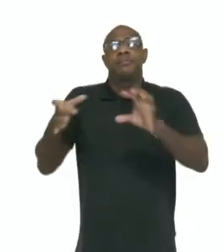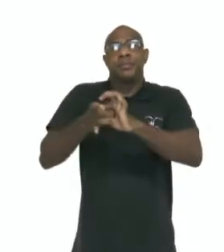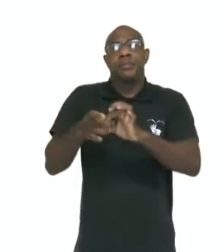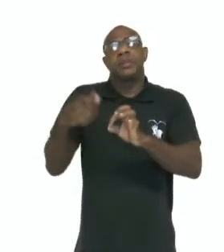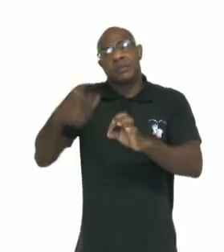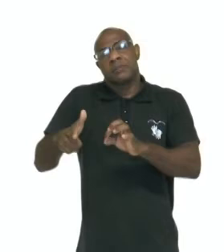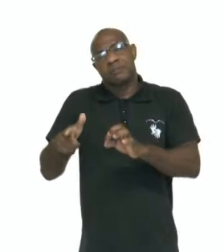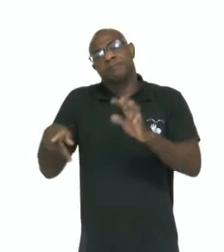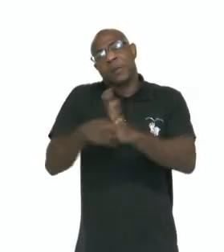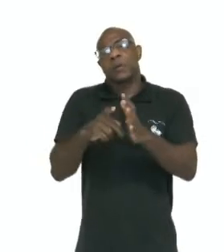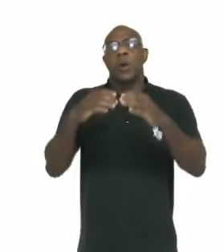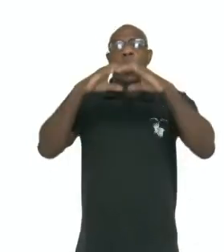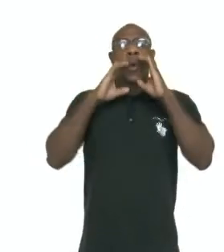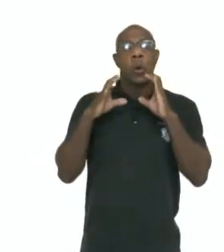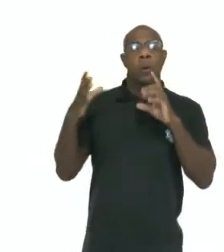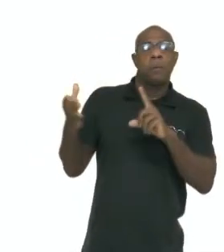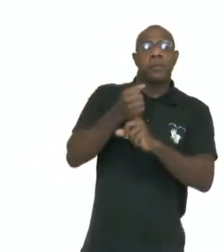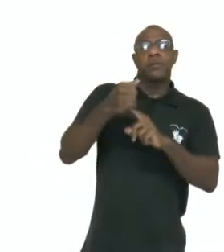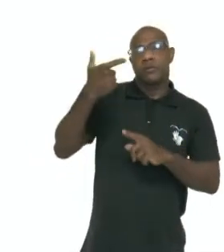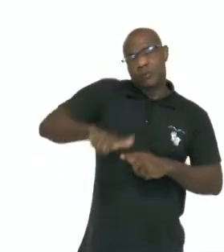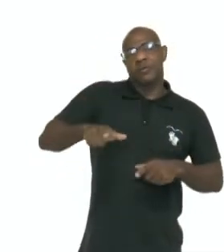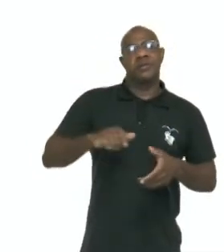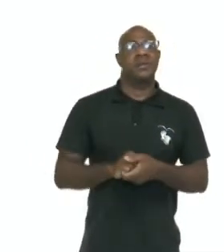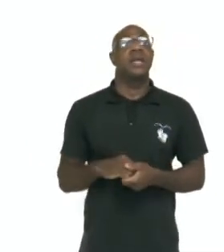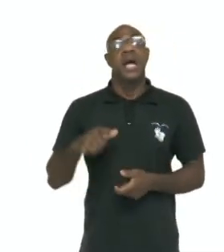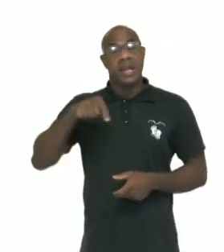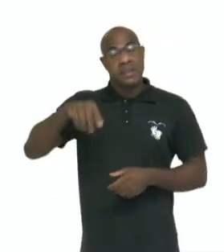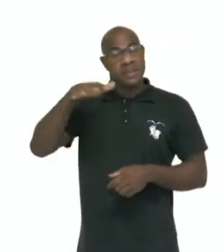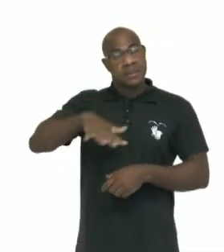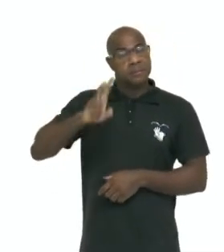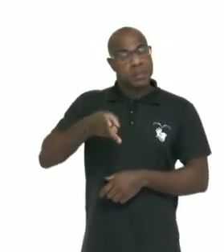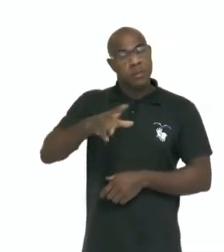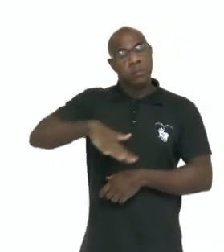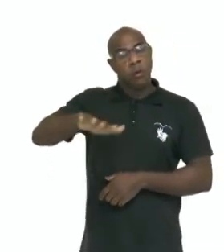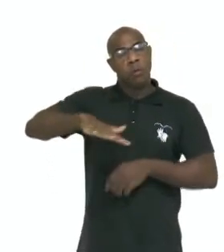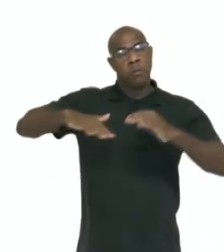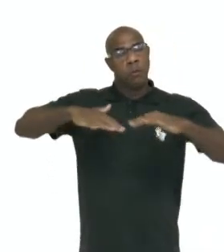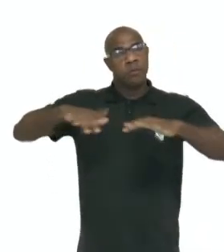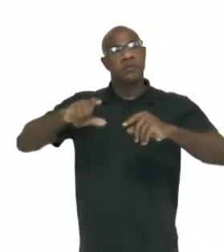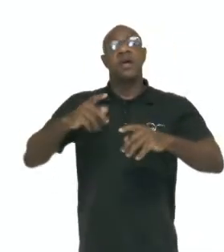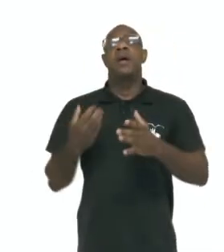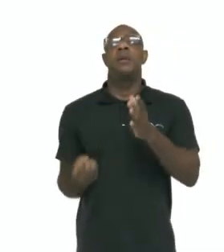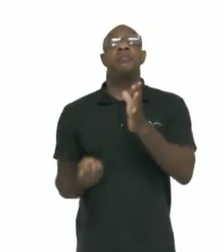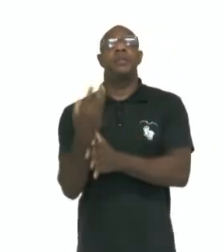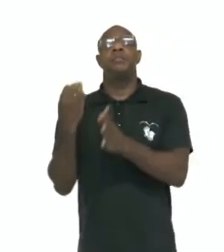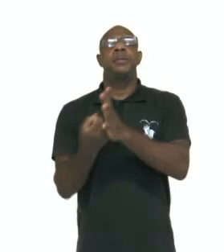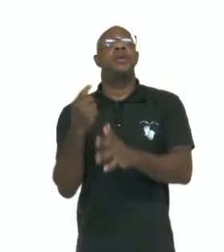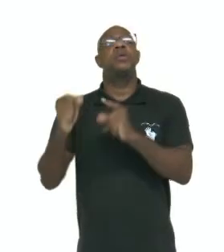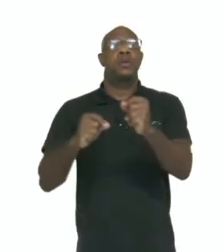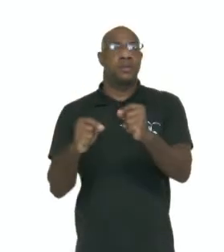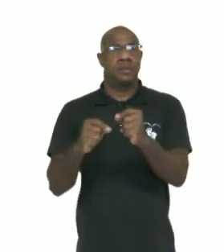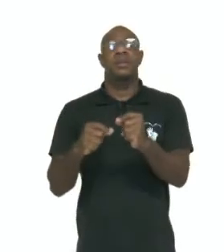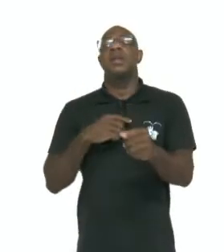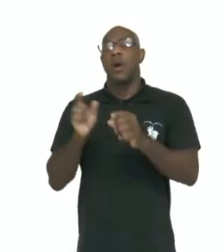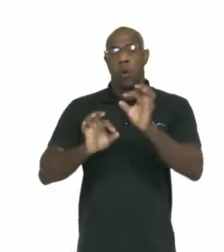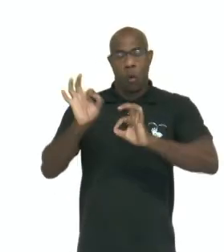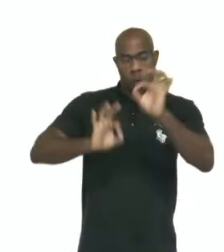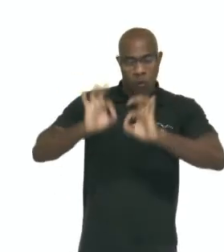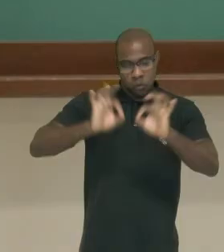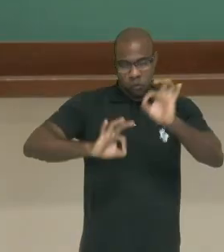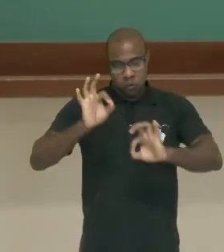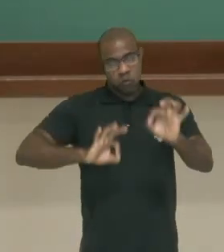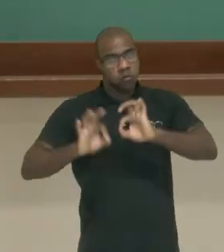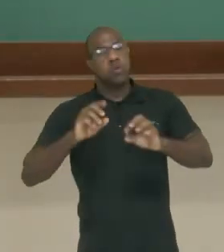novamente ao território chinês e nesse movimento ele vai começar a funcionar segundo toda a